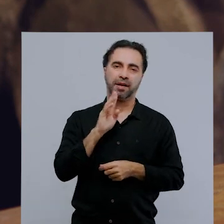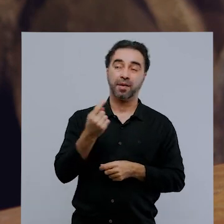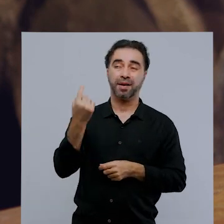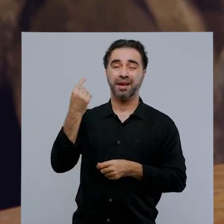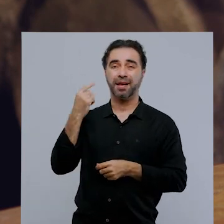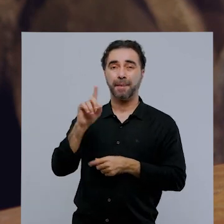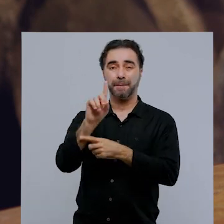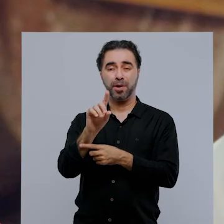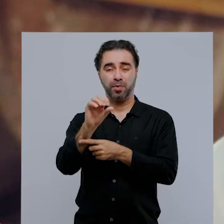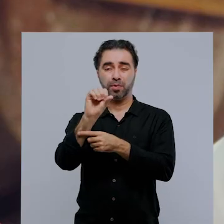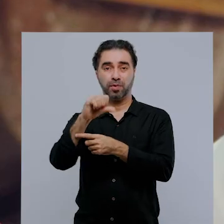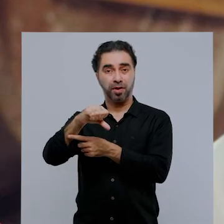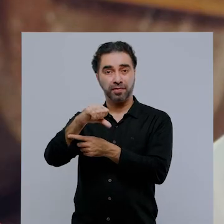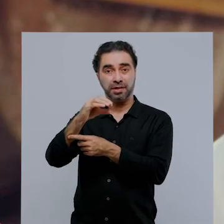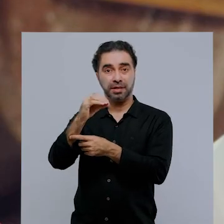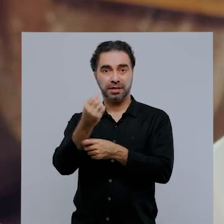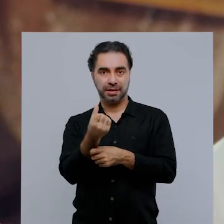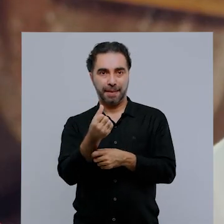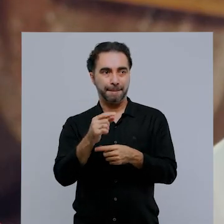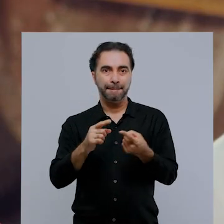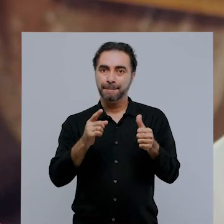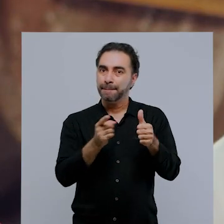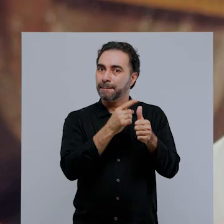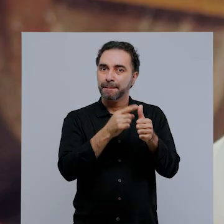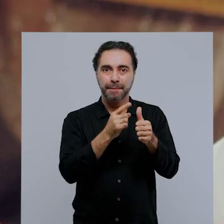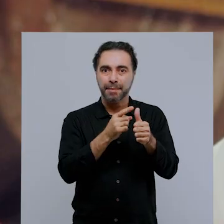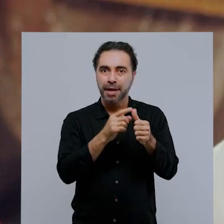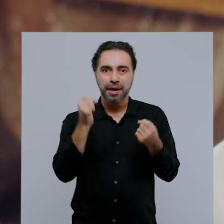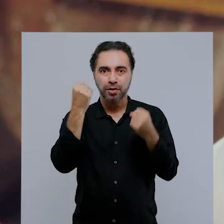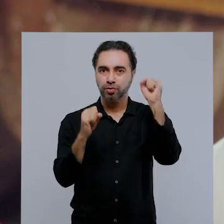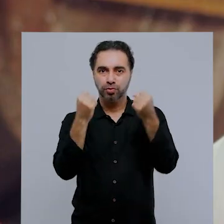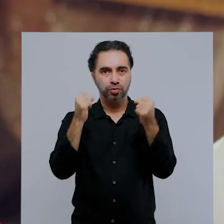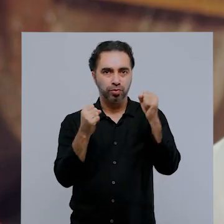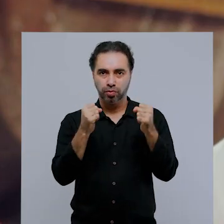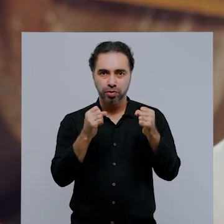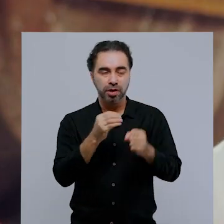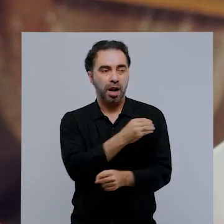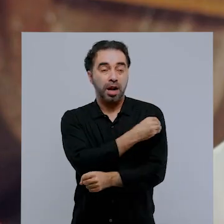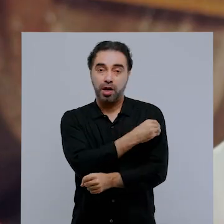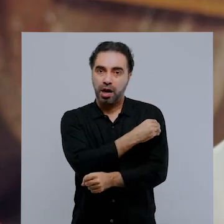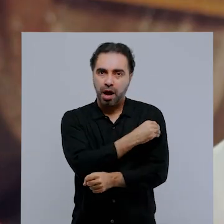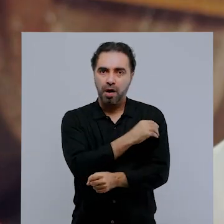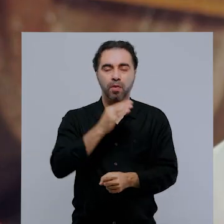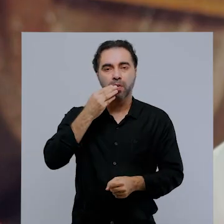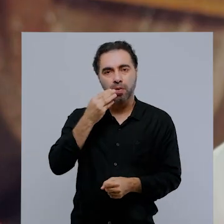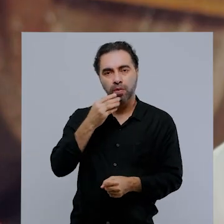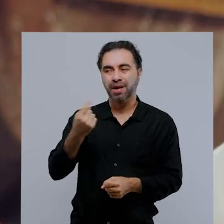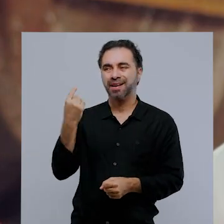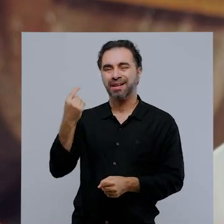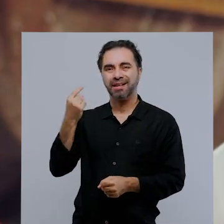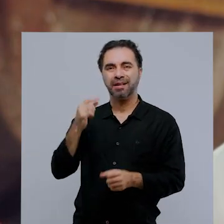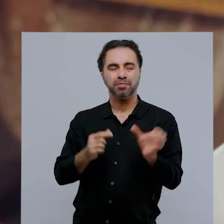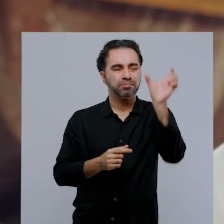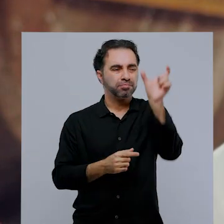de 1906, primeira indústria sucrocoleira, né, do estado de São Paulo. Francisco Schmidt, uma figura notória, né,